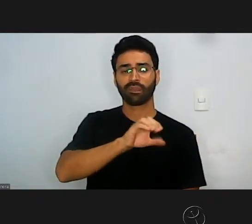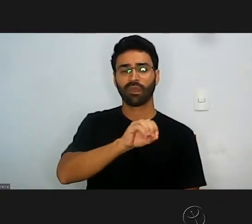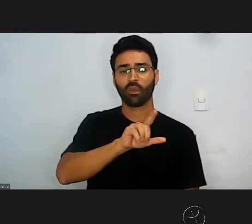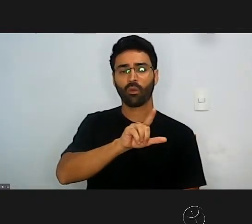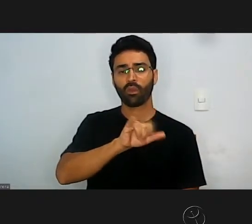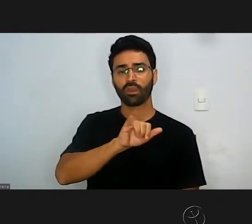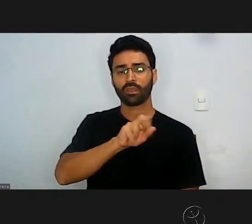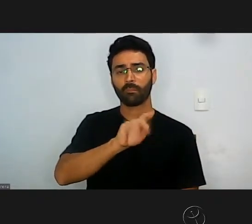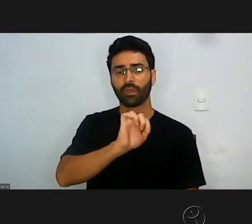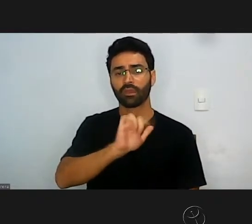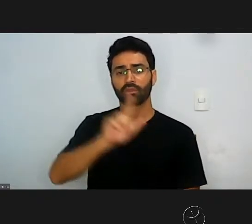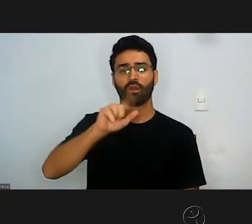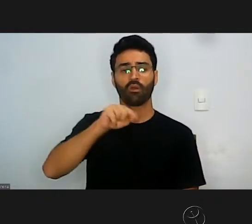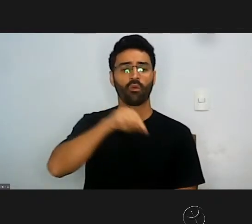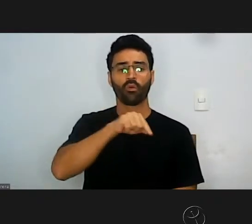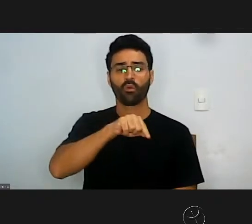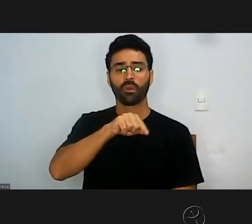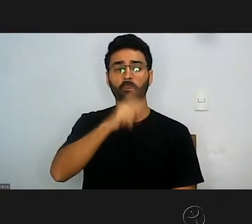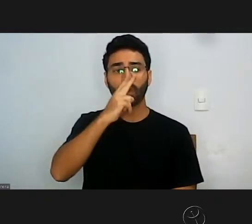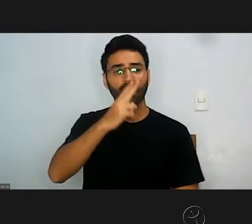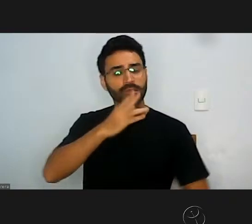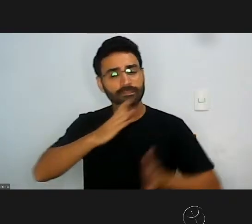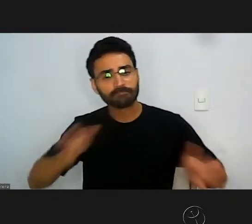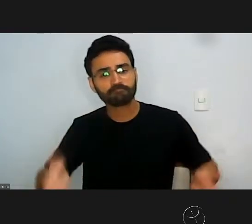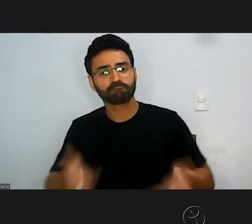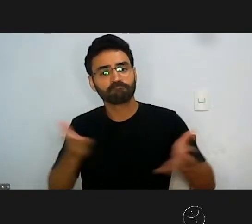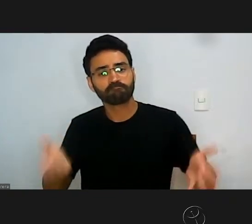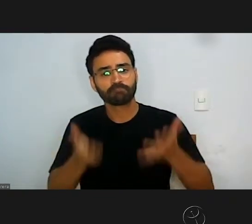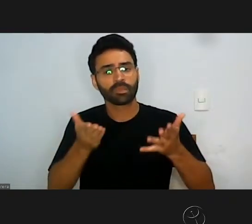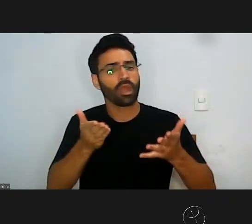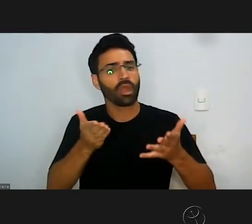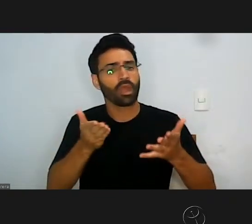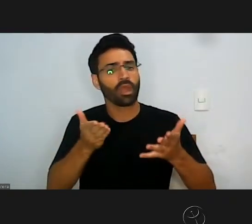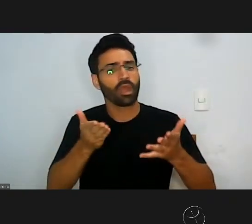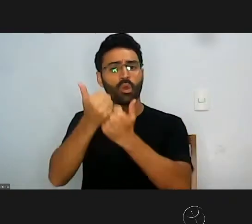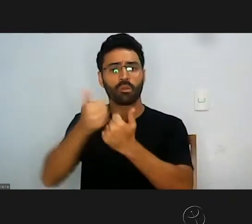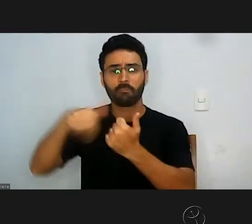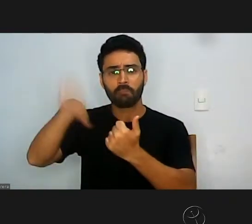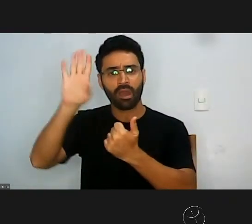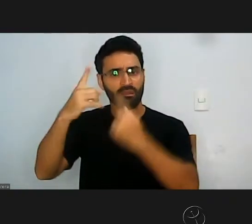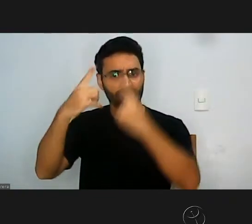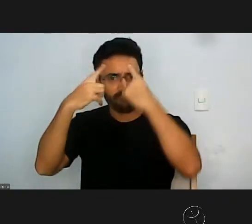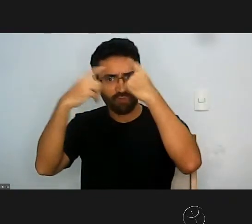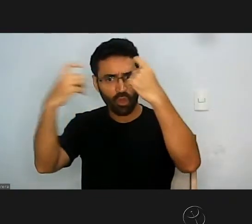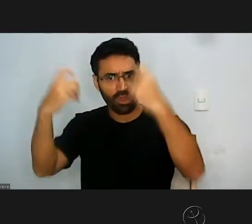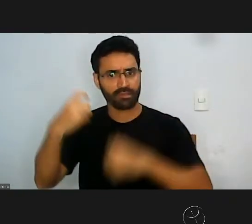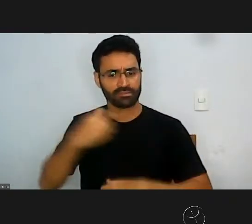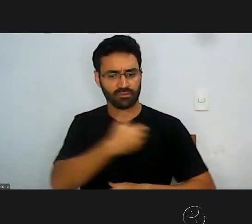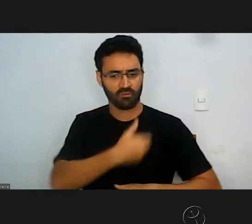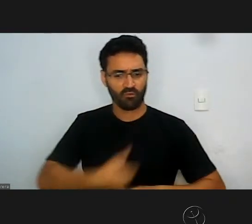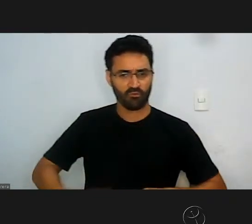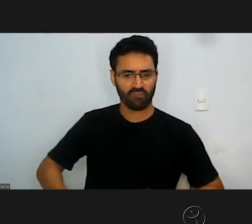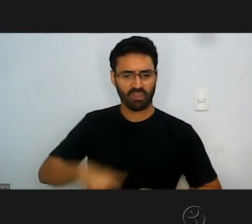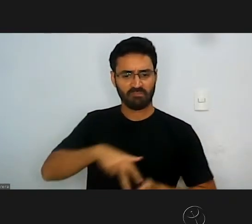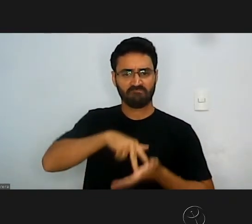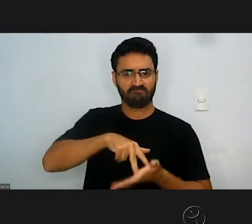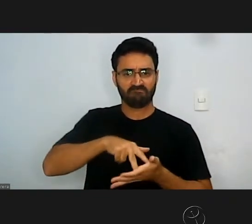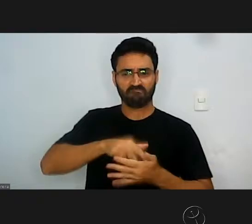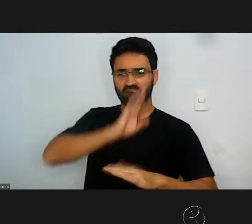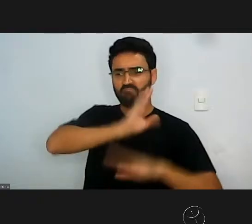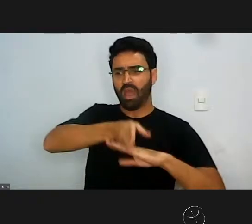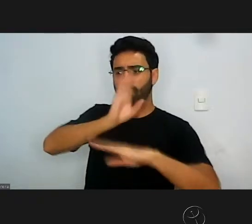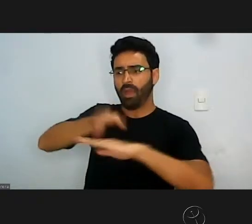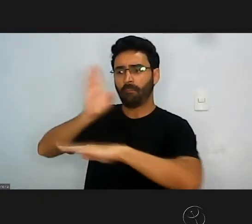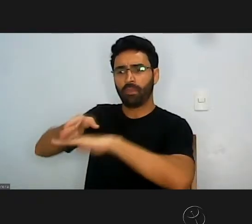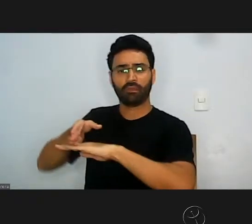entusiasticamente, ela deu apoio à violência e repressão do Estado em nome da liberdade para